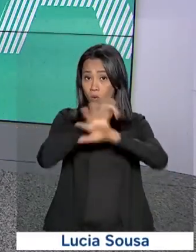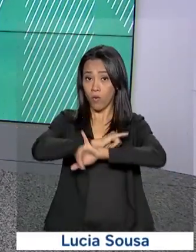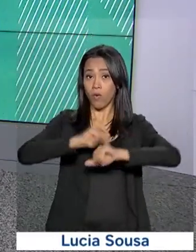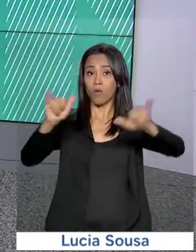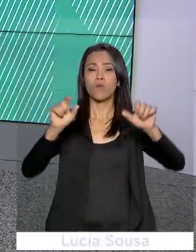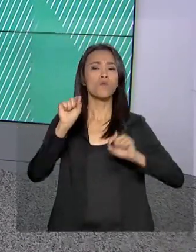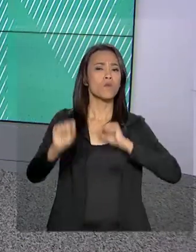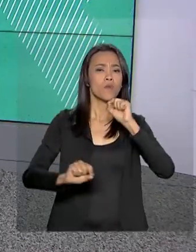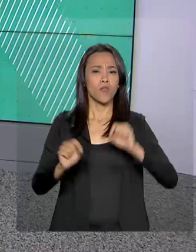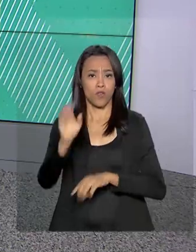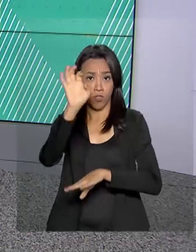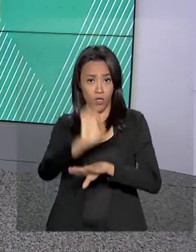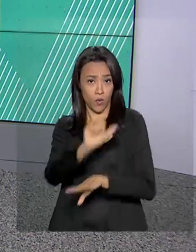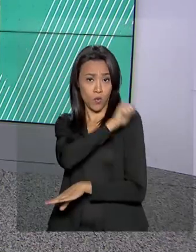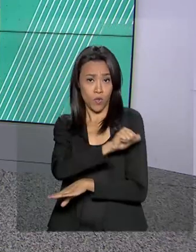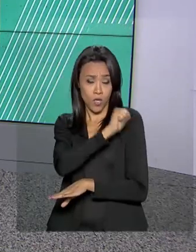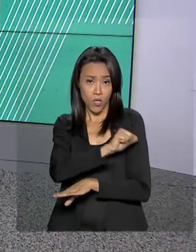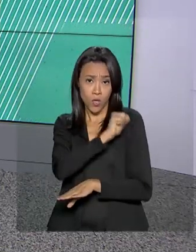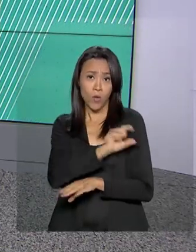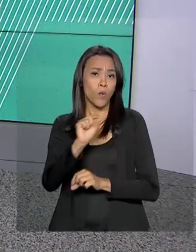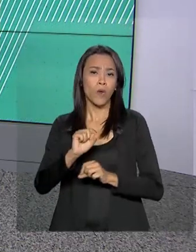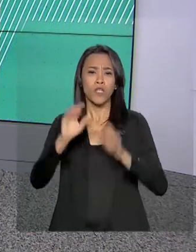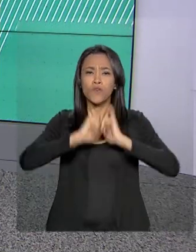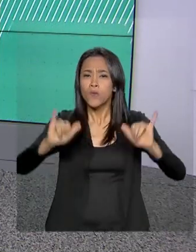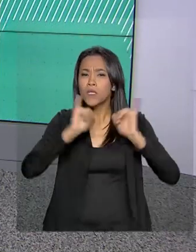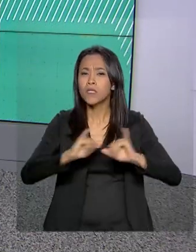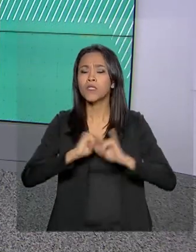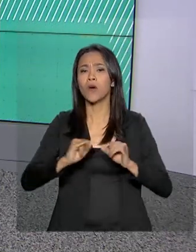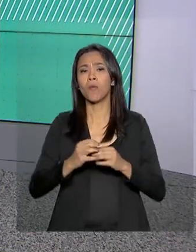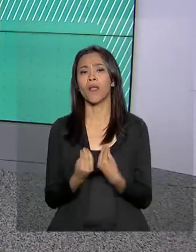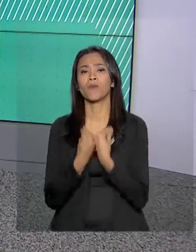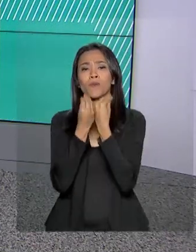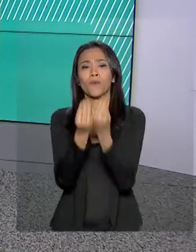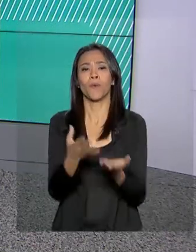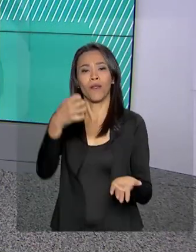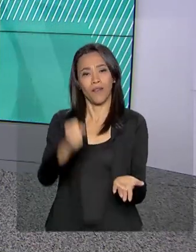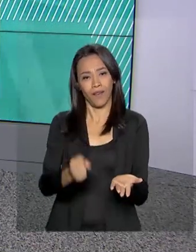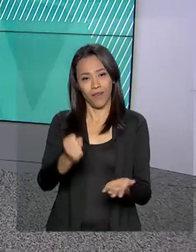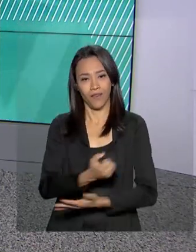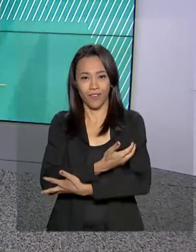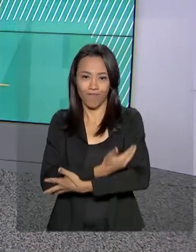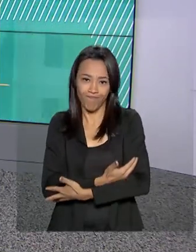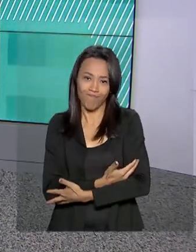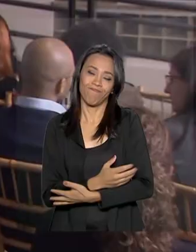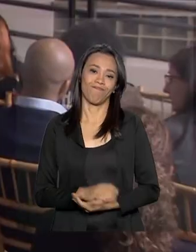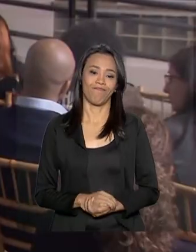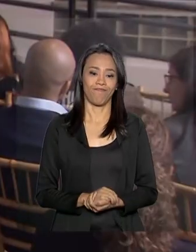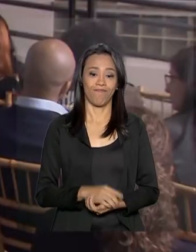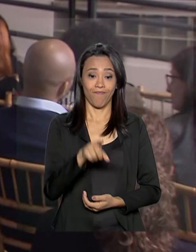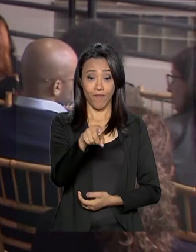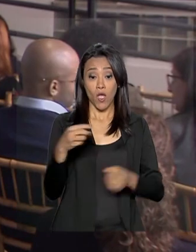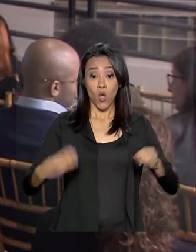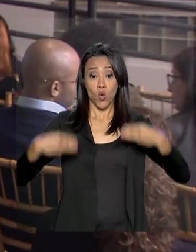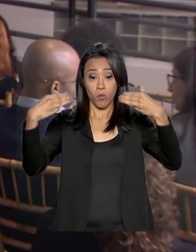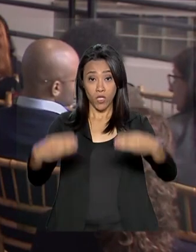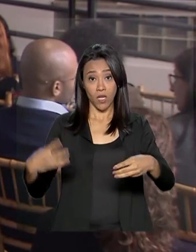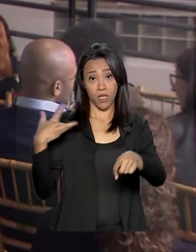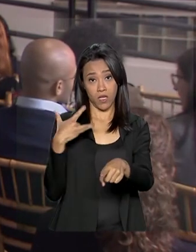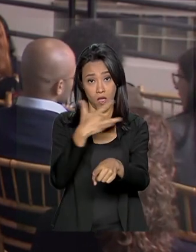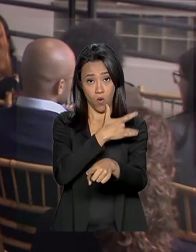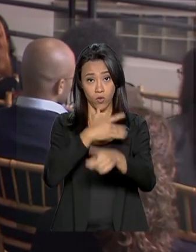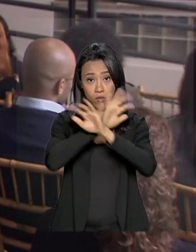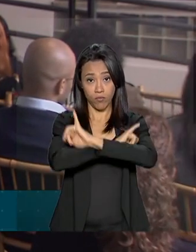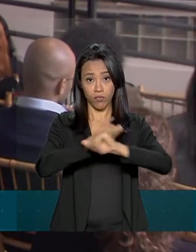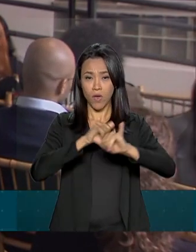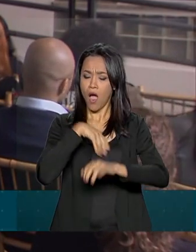Janeiro a campanha nacional de doação de leite materno. As informações com Marcelo Castilho. O Ministério da Saúde estima que todos